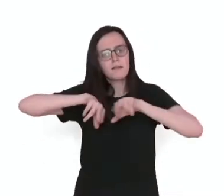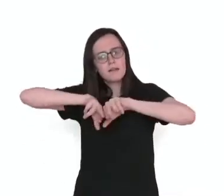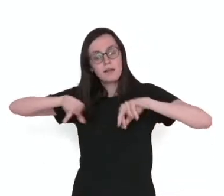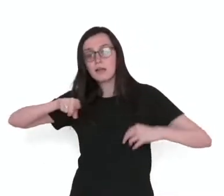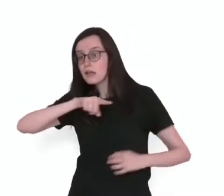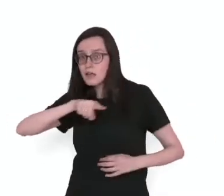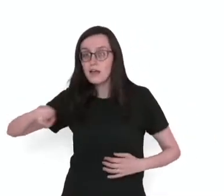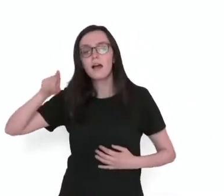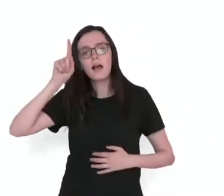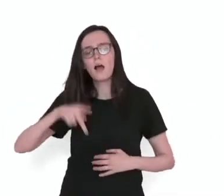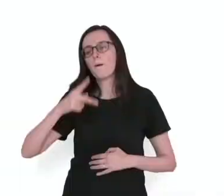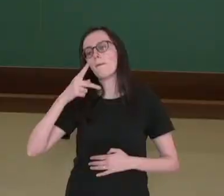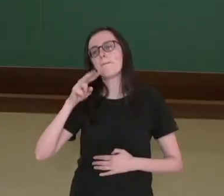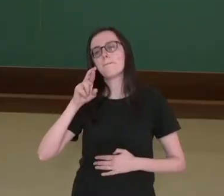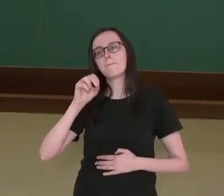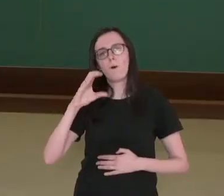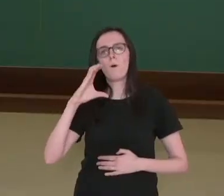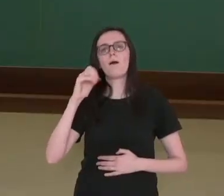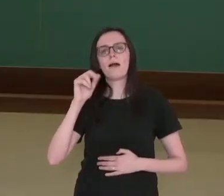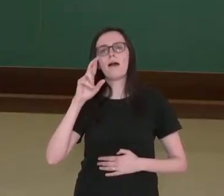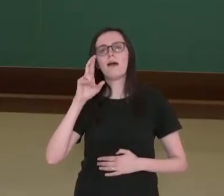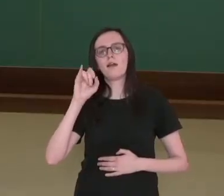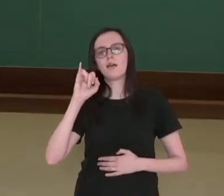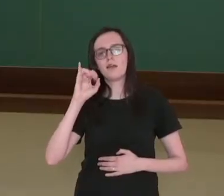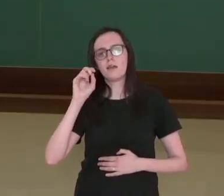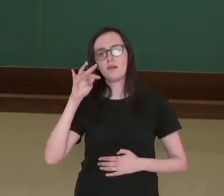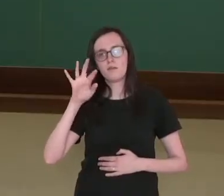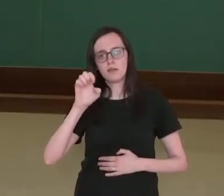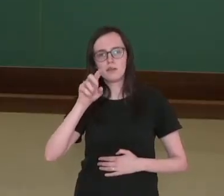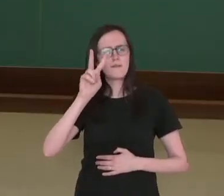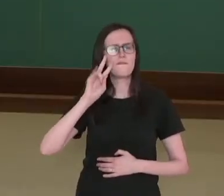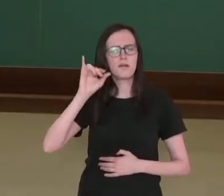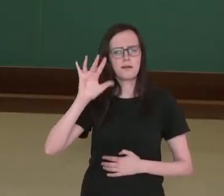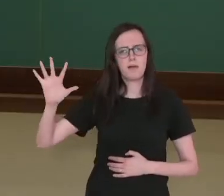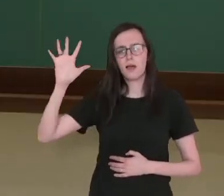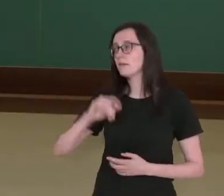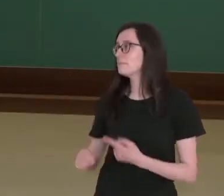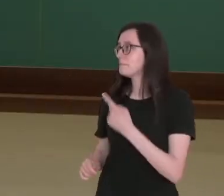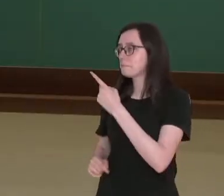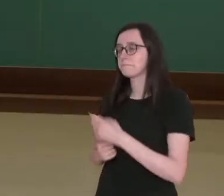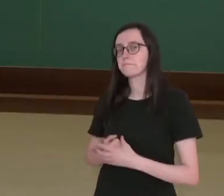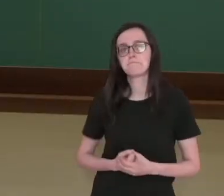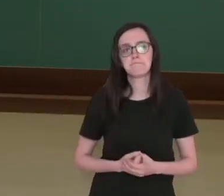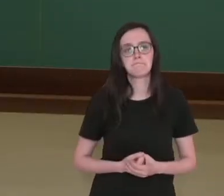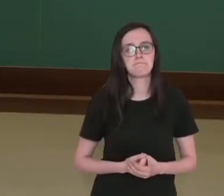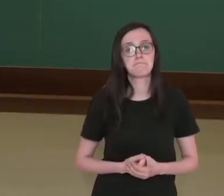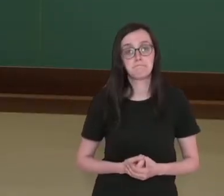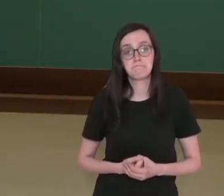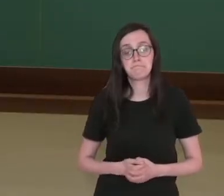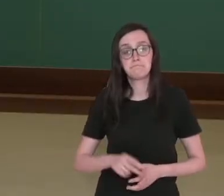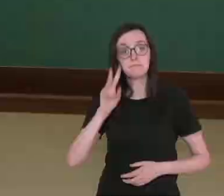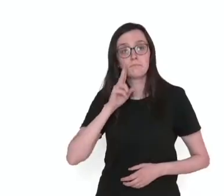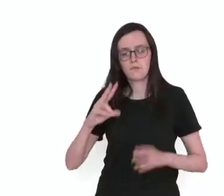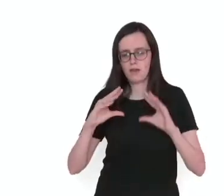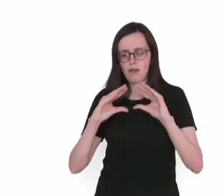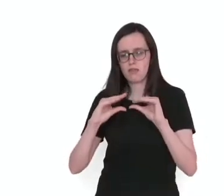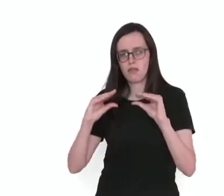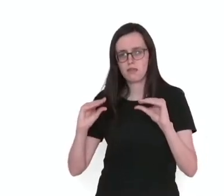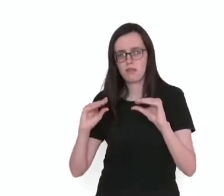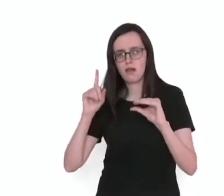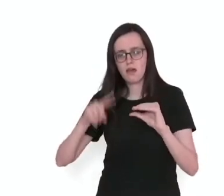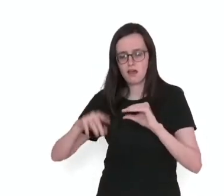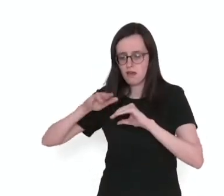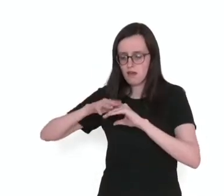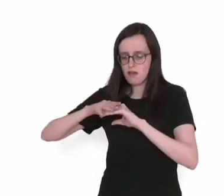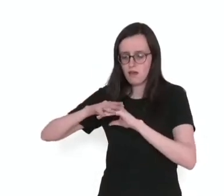são procariontes. Então, observem aqui na imagem. Esse enovelado aqui, ó, seria o material genético dela. Vocês